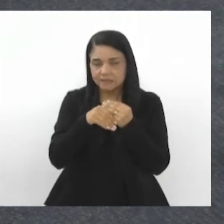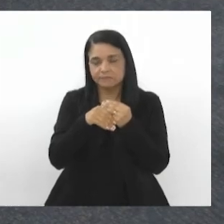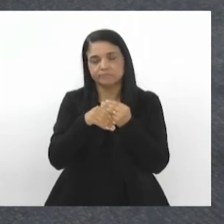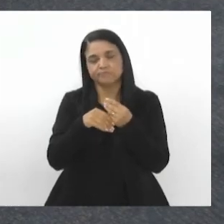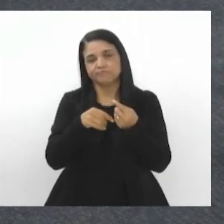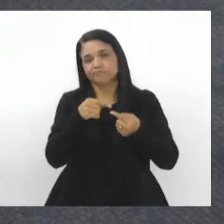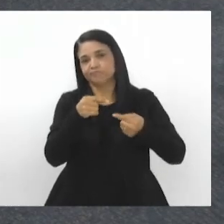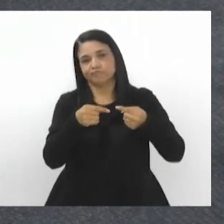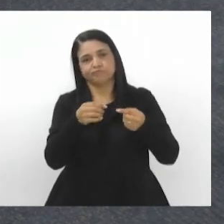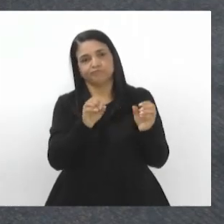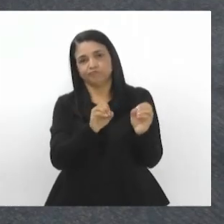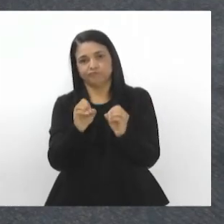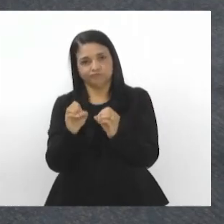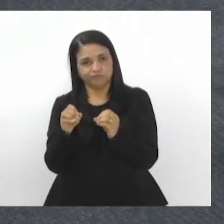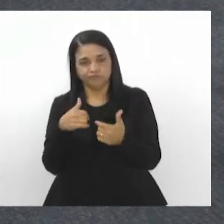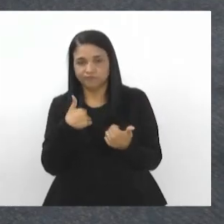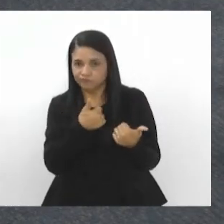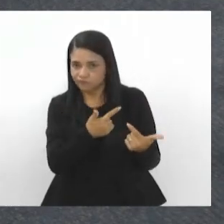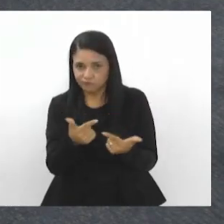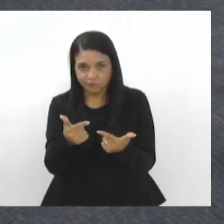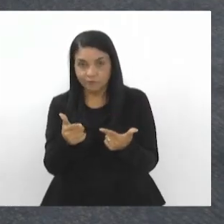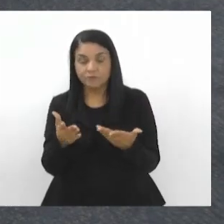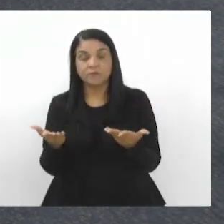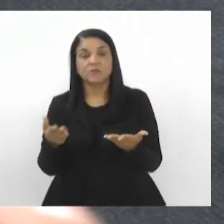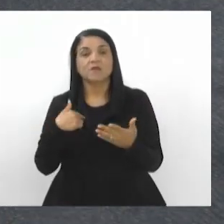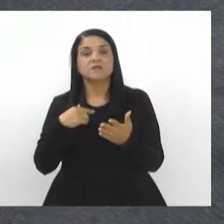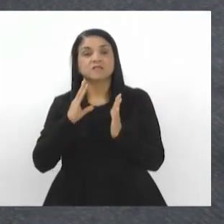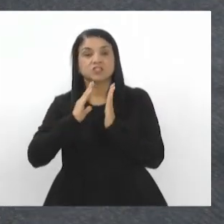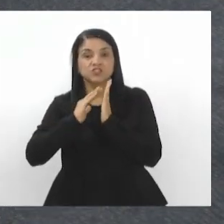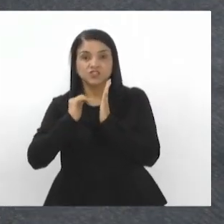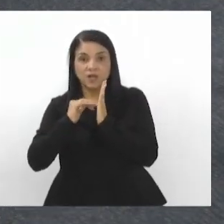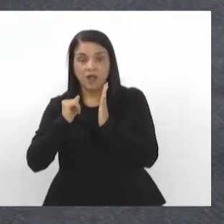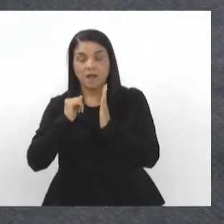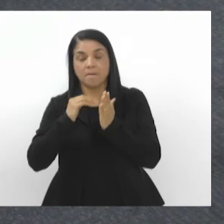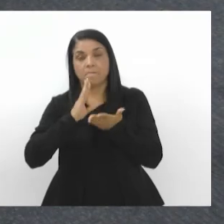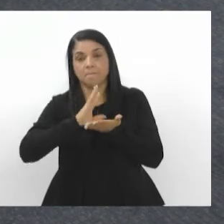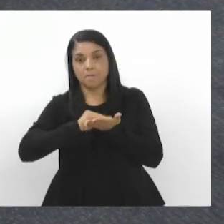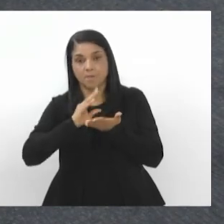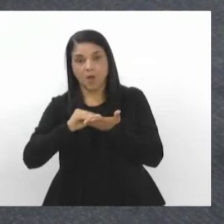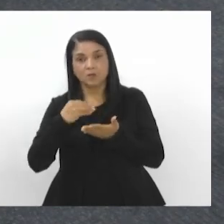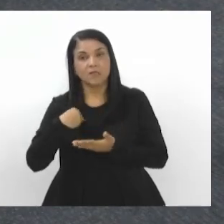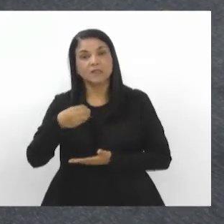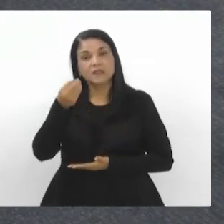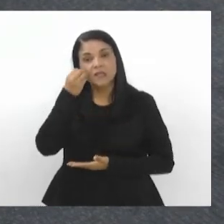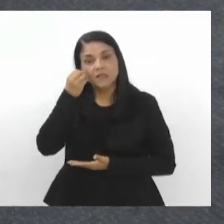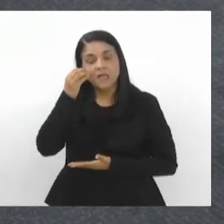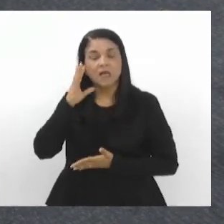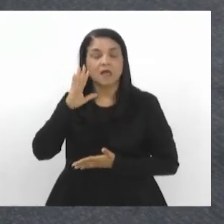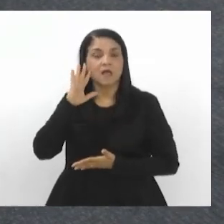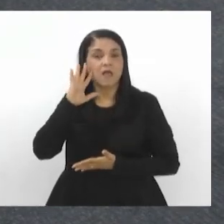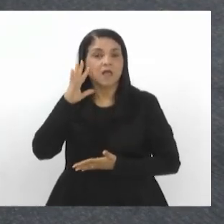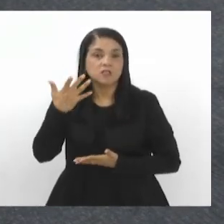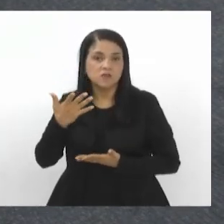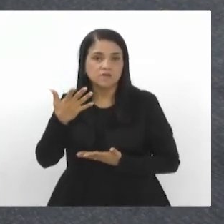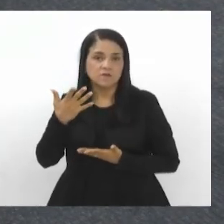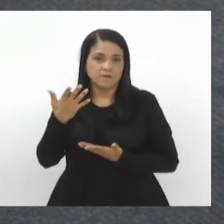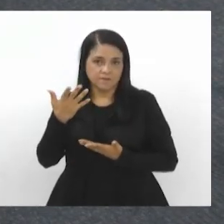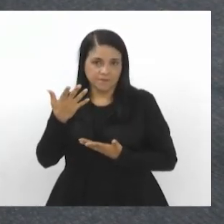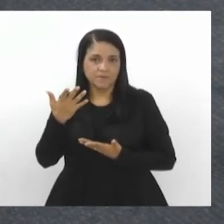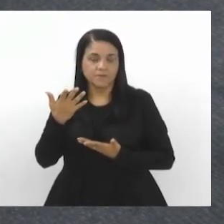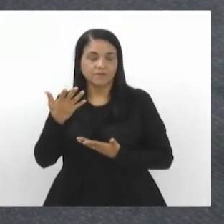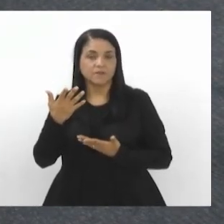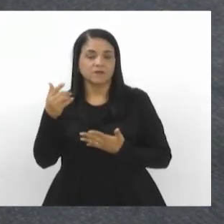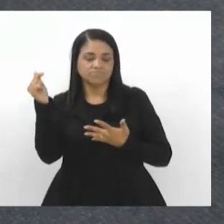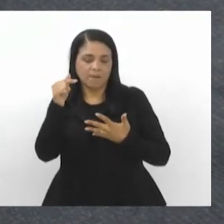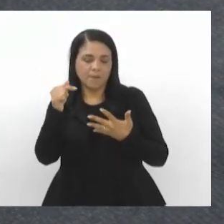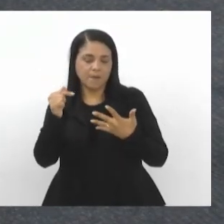projeto. Mas se retirasse de pauta, a gente ia tentar buscar uma solução, levando em conta todos esses